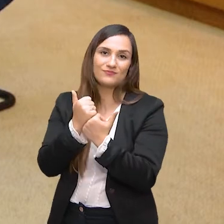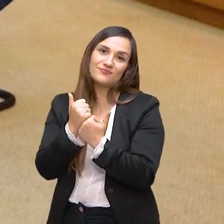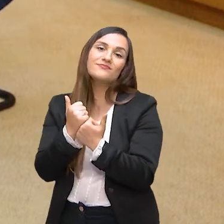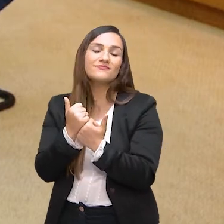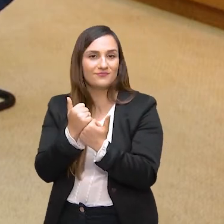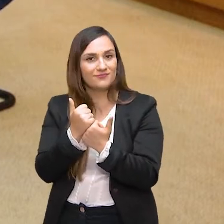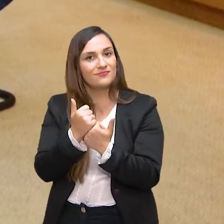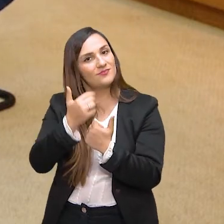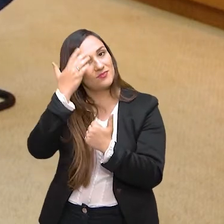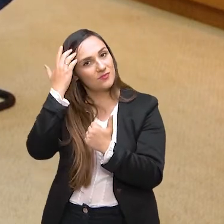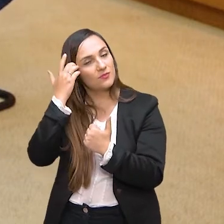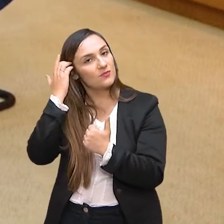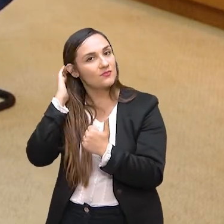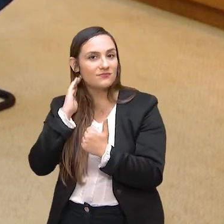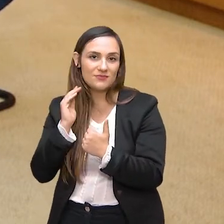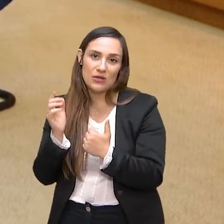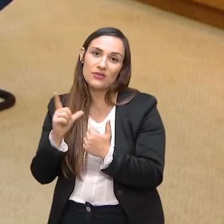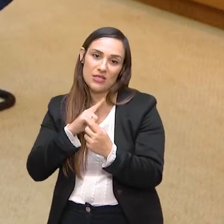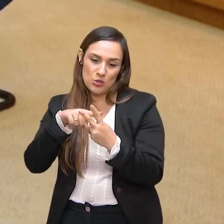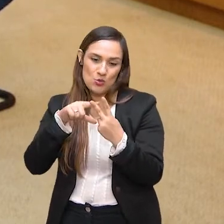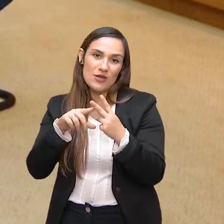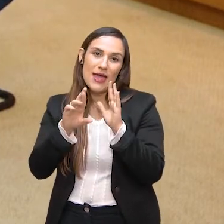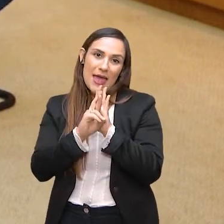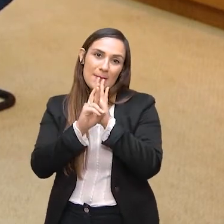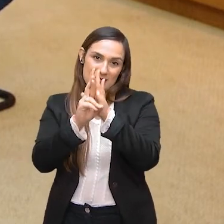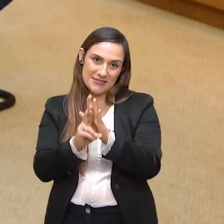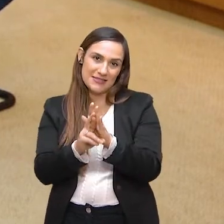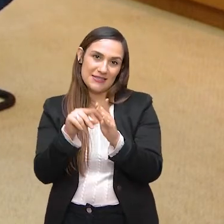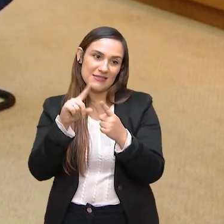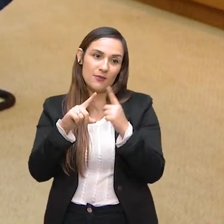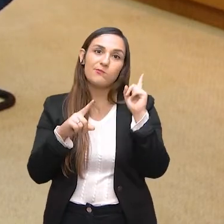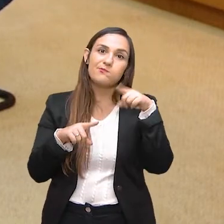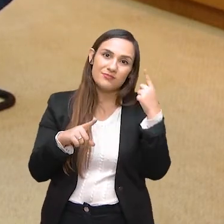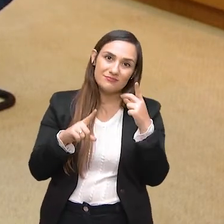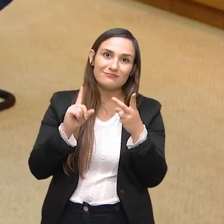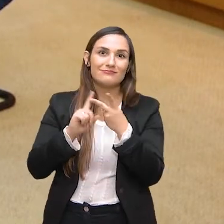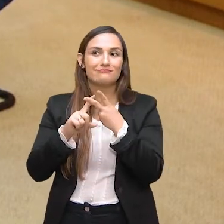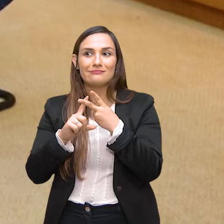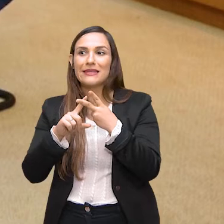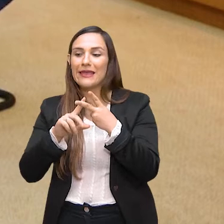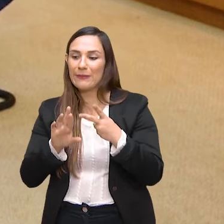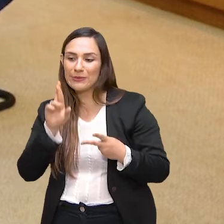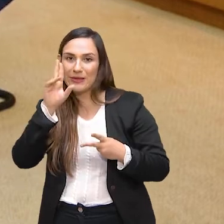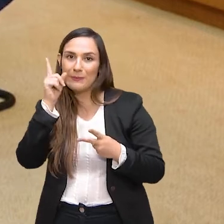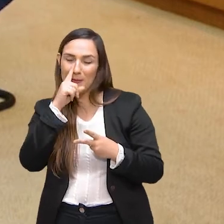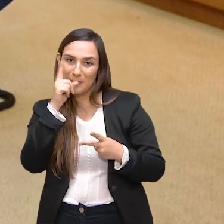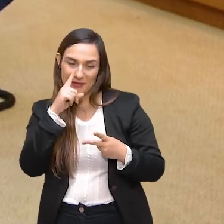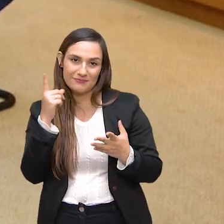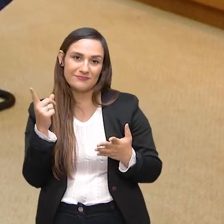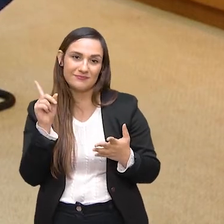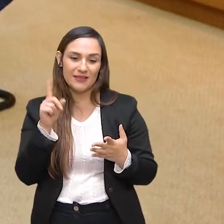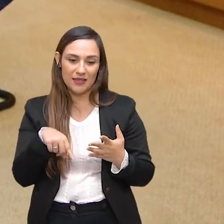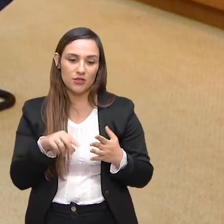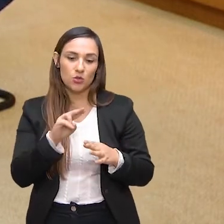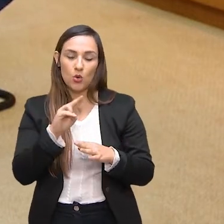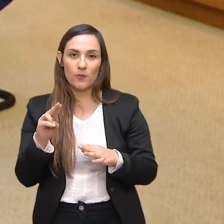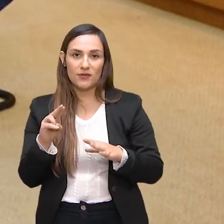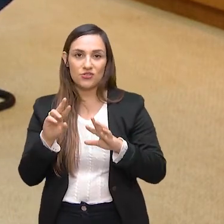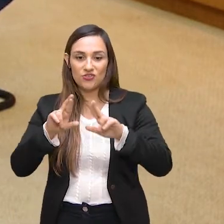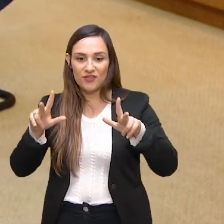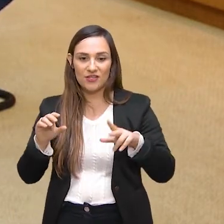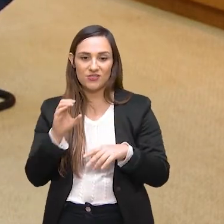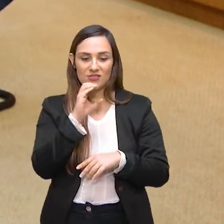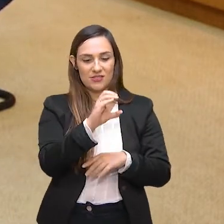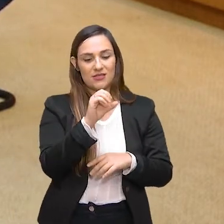mãe e representado por um advogado, que é o que a gente chama de capacidade postulatória, que é um outro fenômeno.